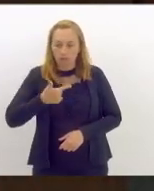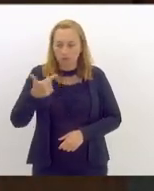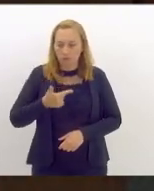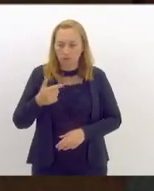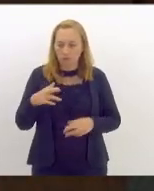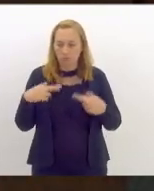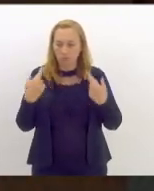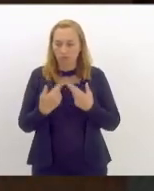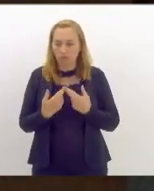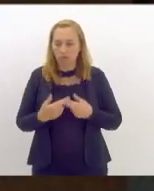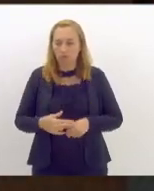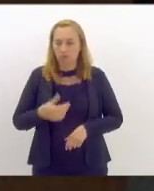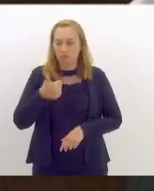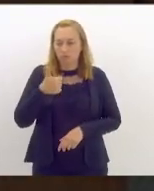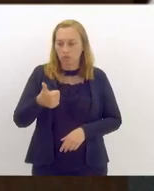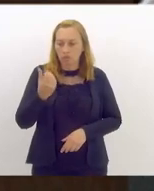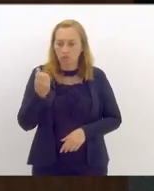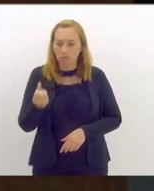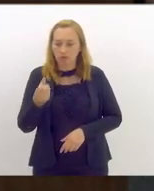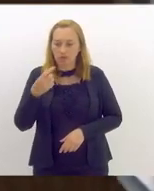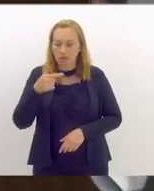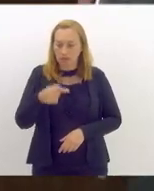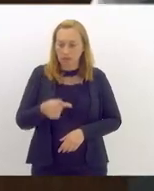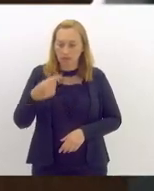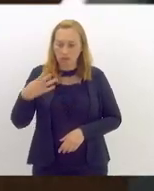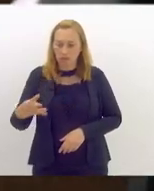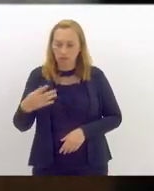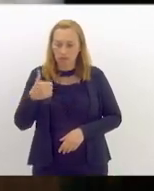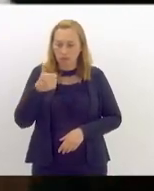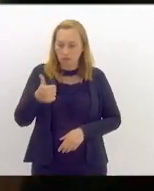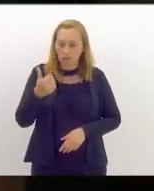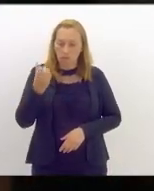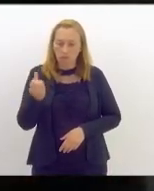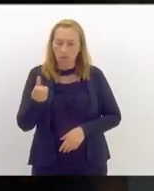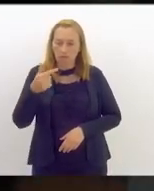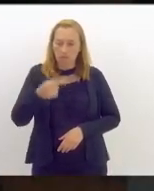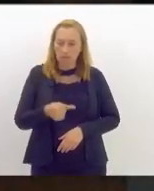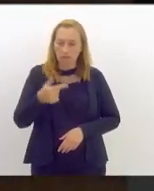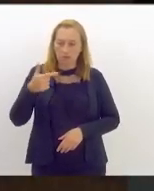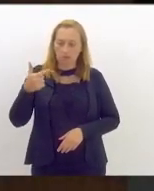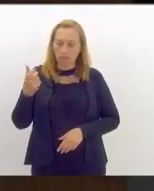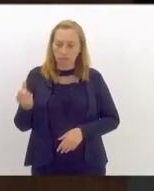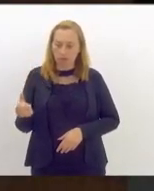no 1674 e 1676 também abstenção